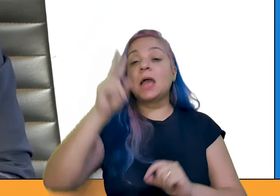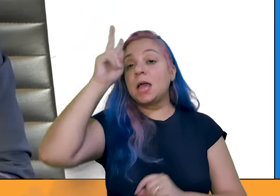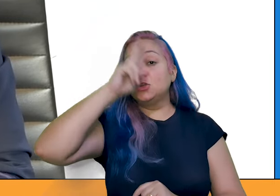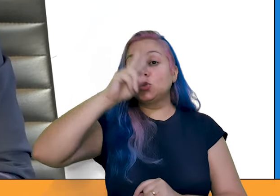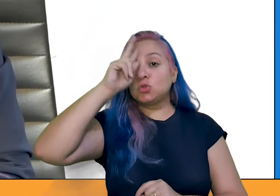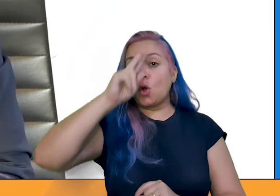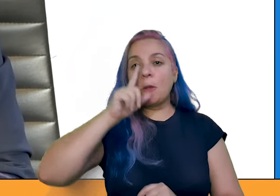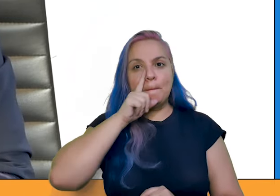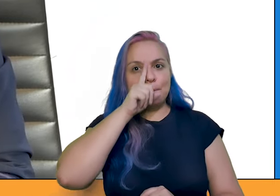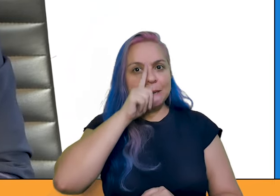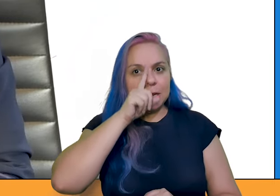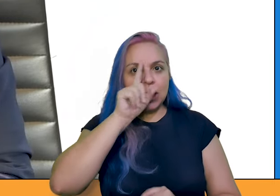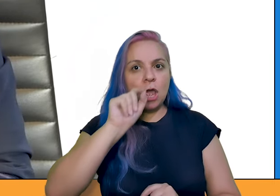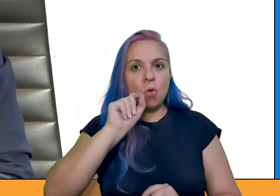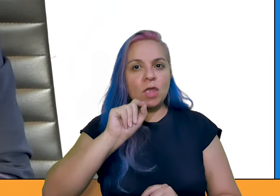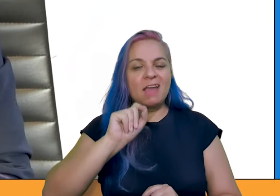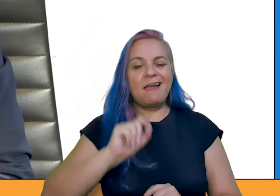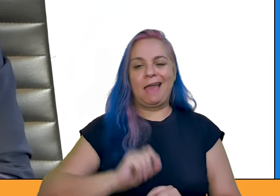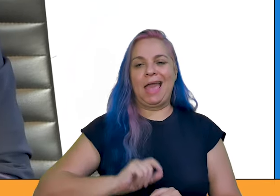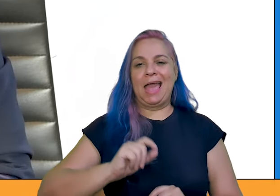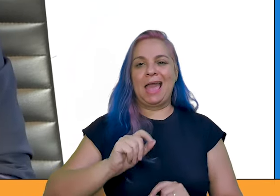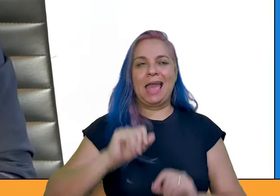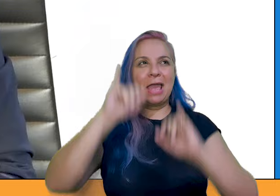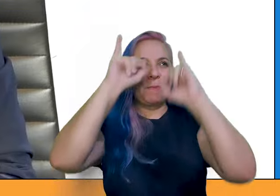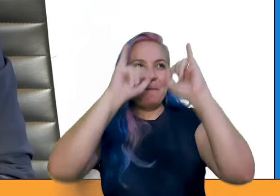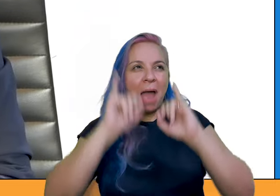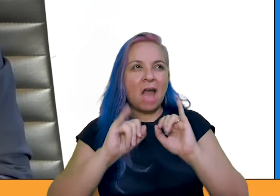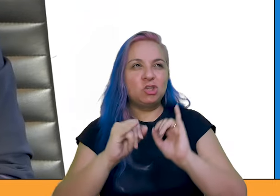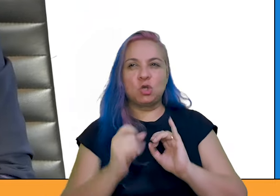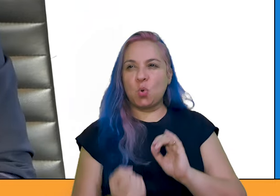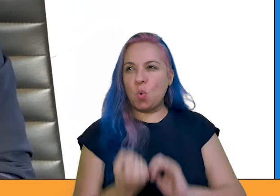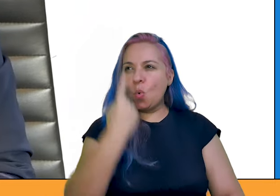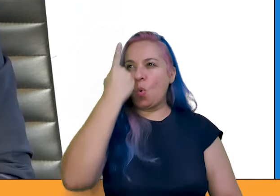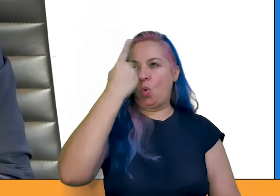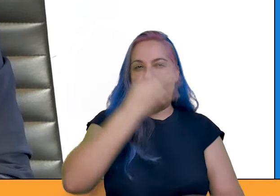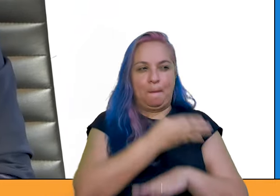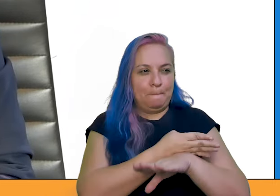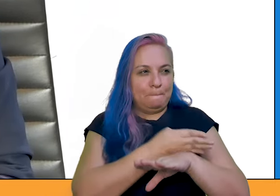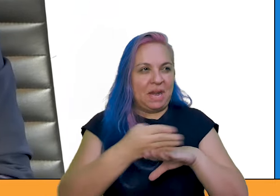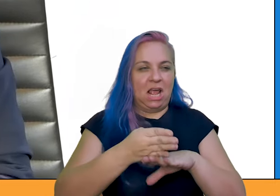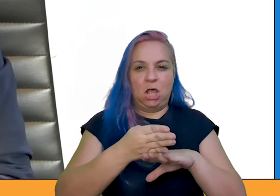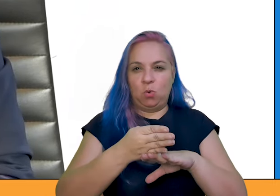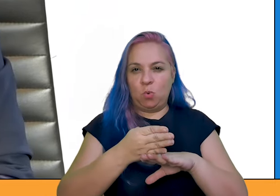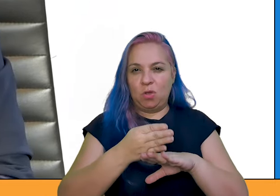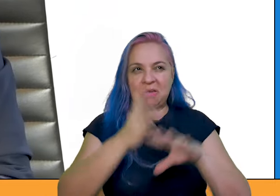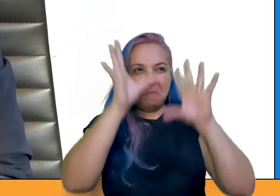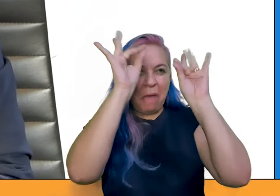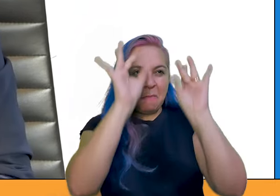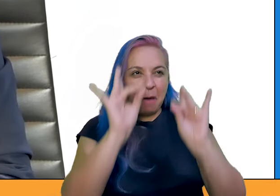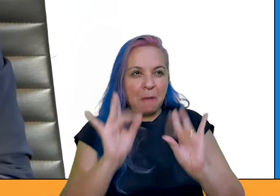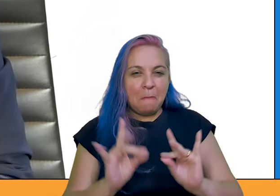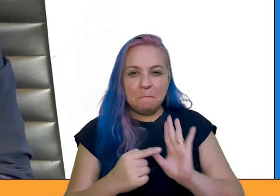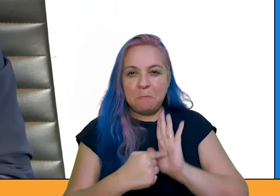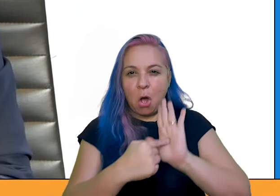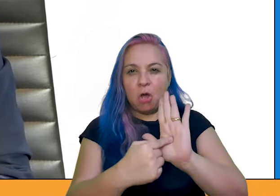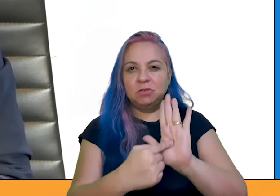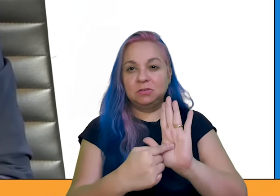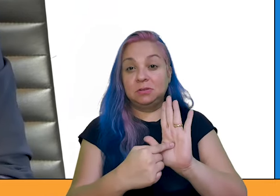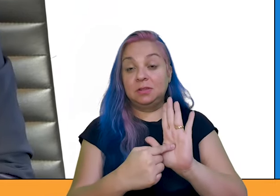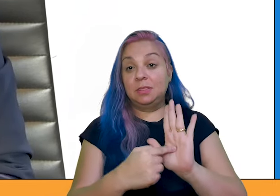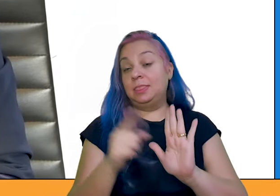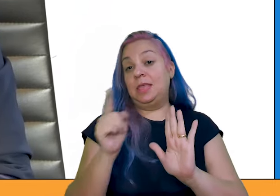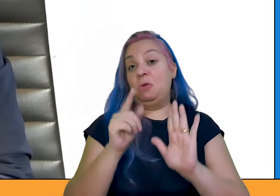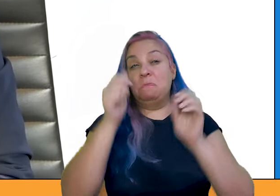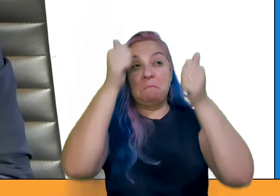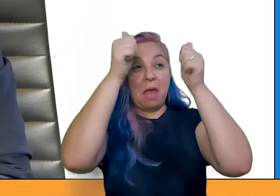da história única é o perigo da imagem única. Para Chimamanda, a história única cria estereótipos. E o problema com